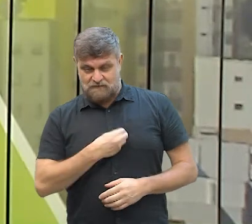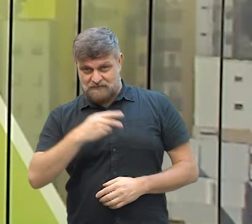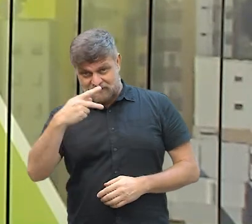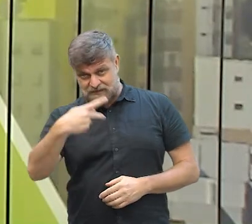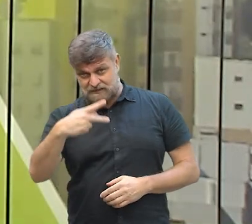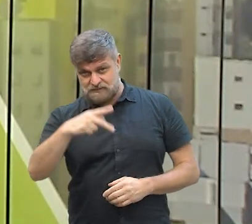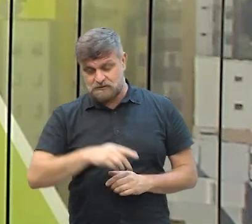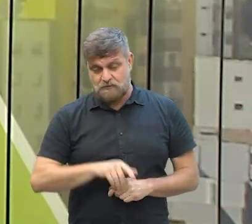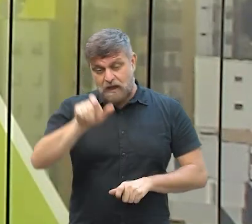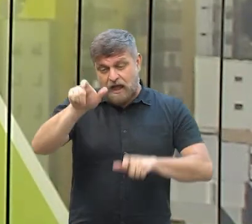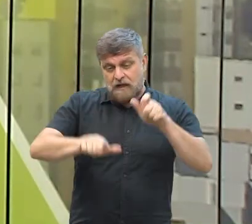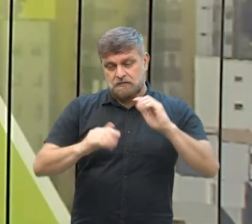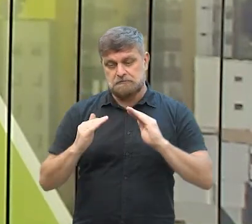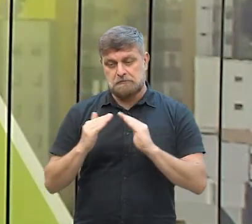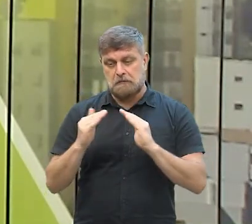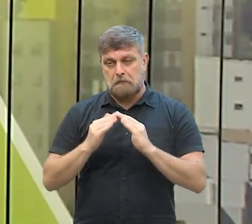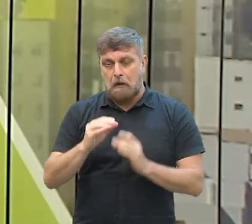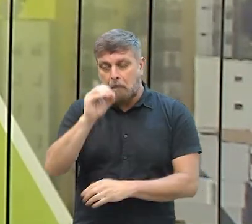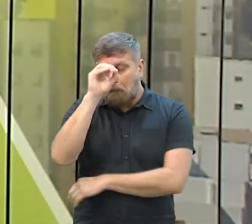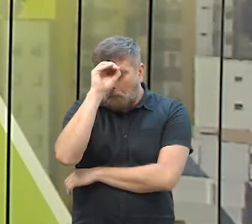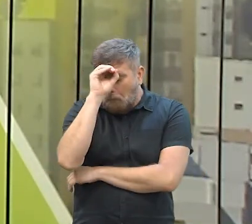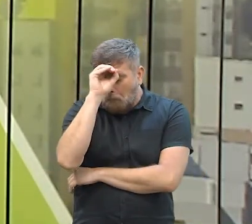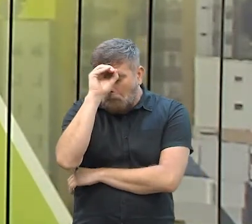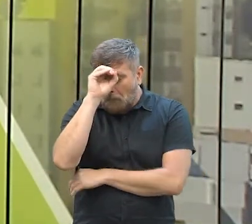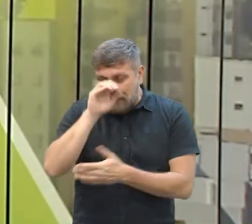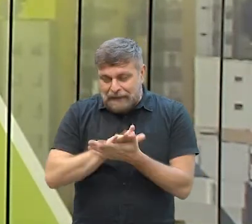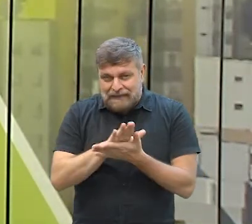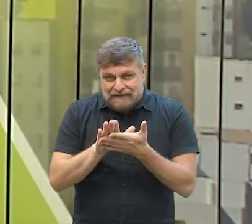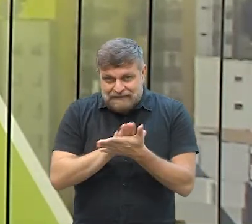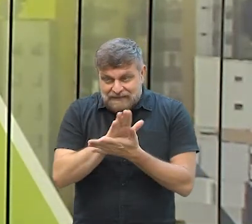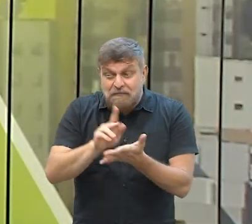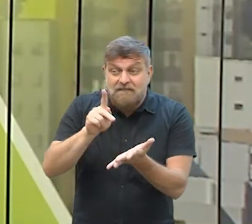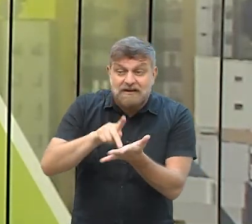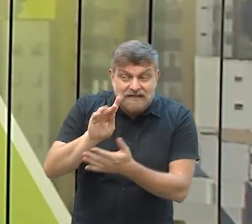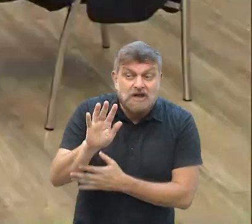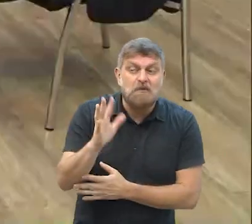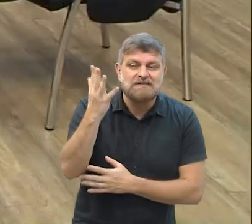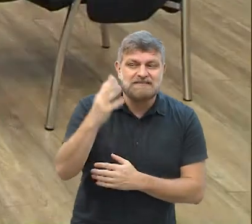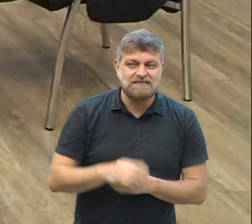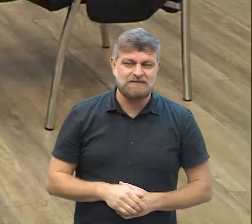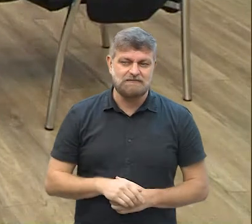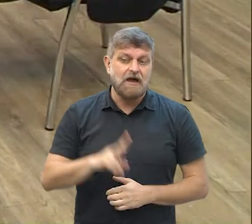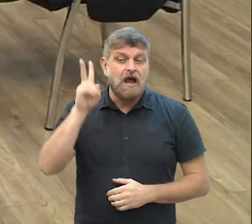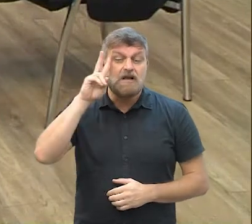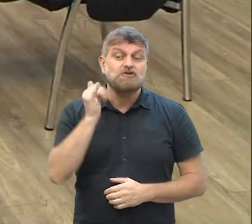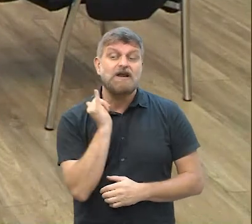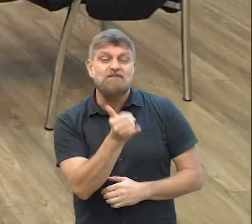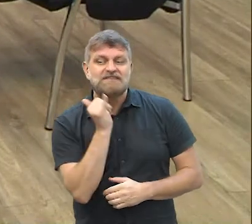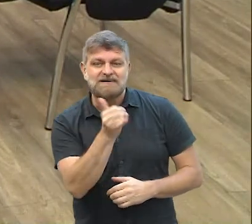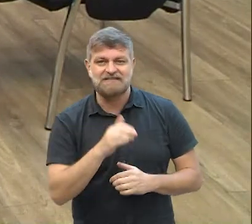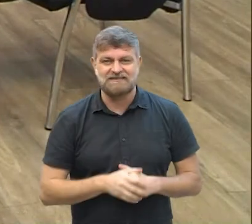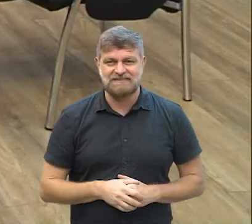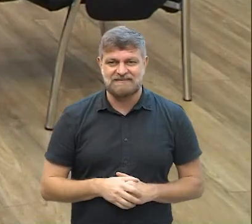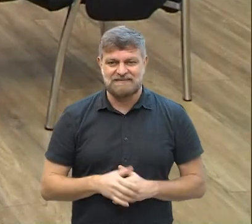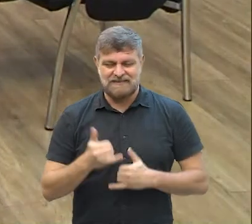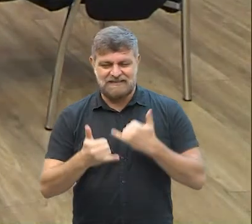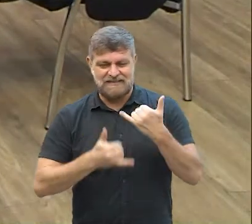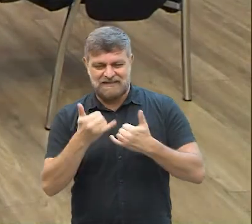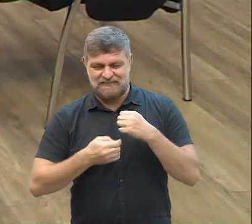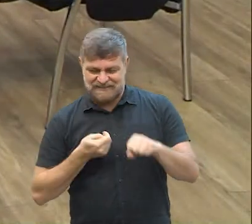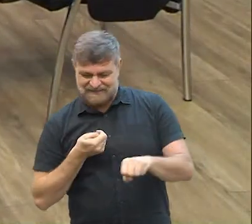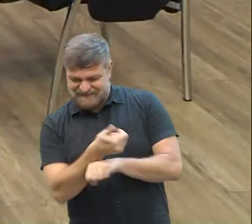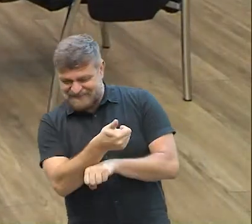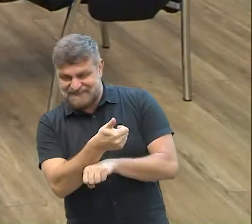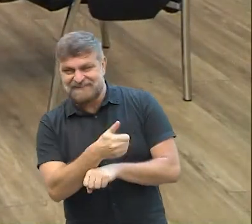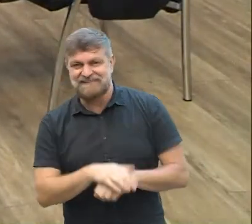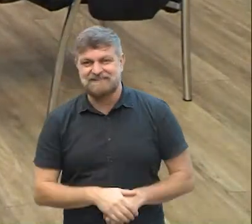na sua vida e que quem está em casa não tem a menor noção, mas que é verdade. Sim. Que história que você tem pra gente? Eu até brinquei com você antes